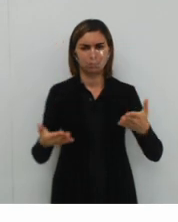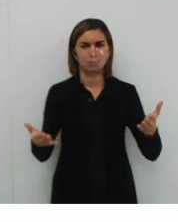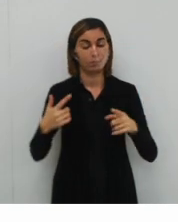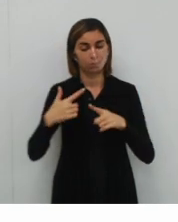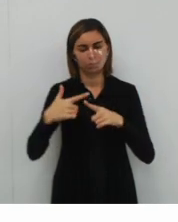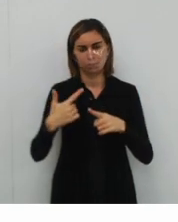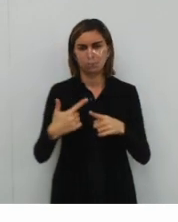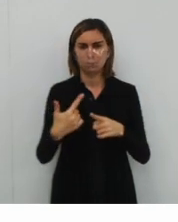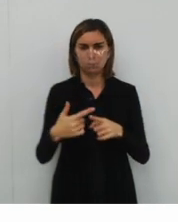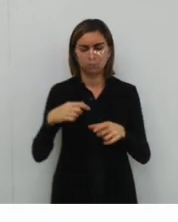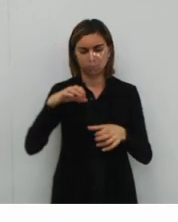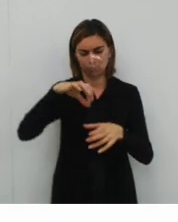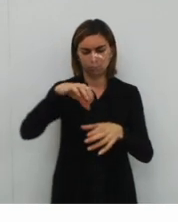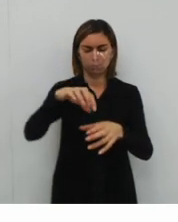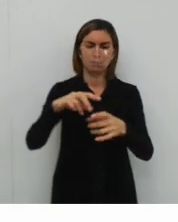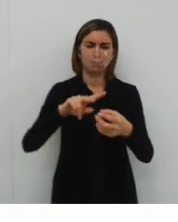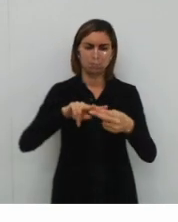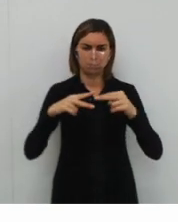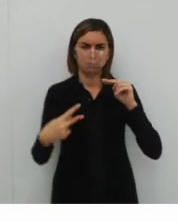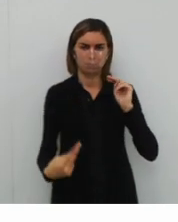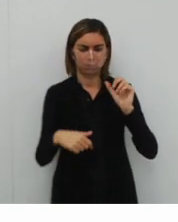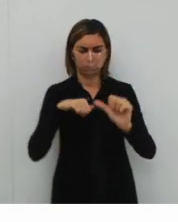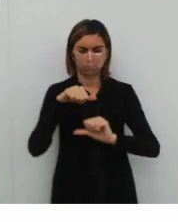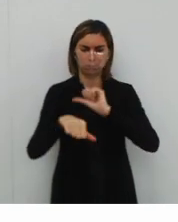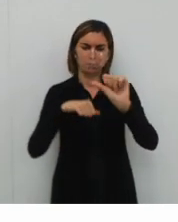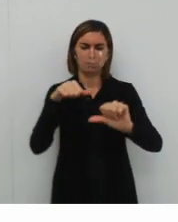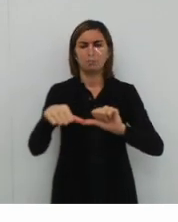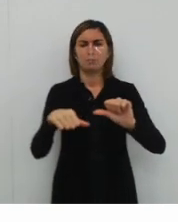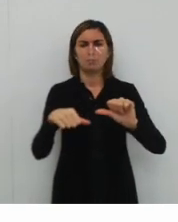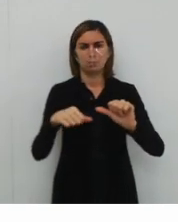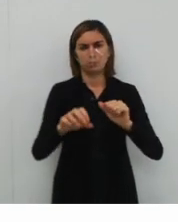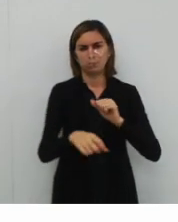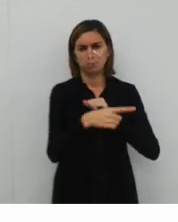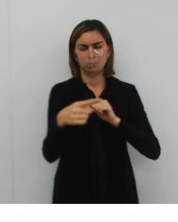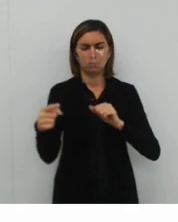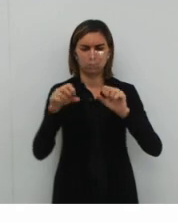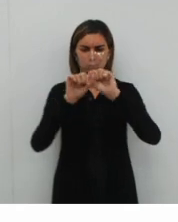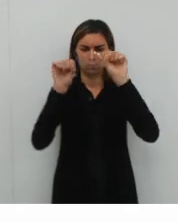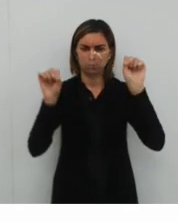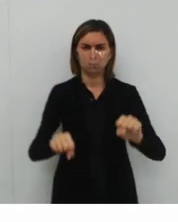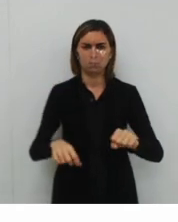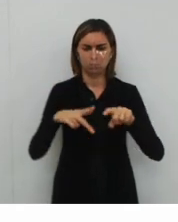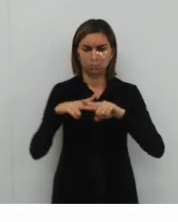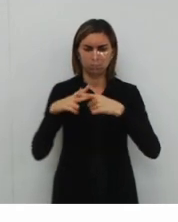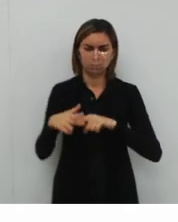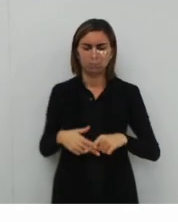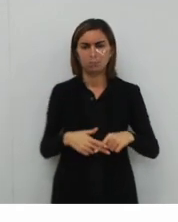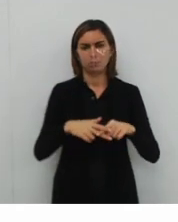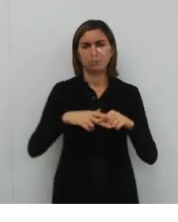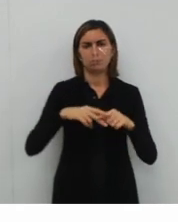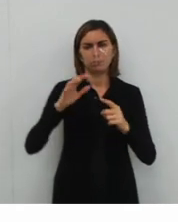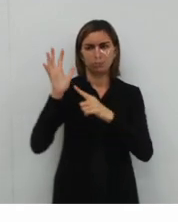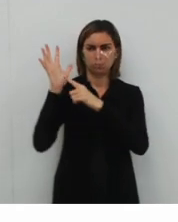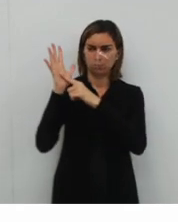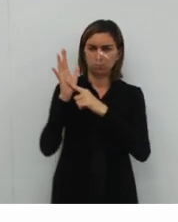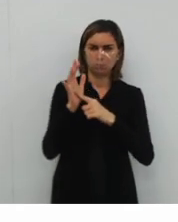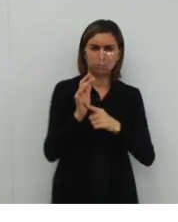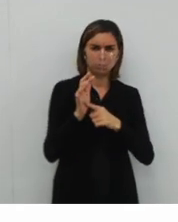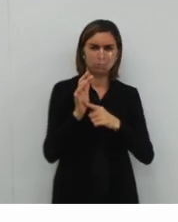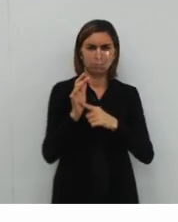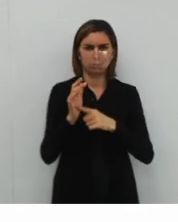Porque são sementes geneticamente modificadas, são sistemas de monitoramento via satélite,